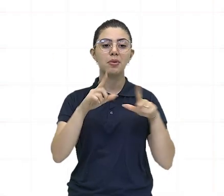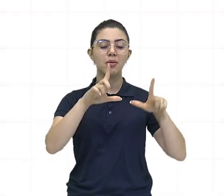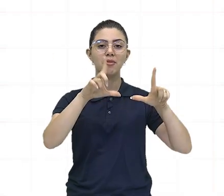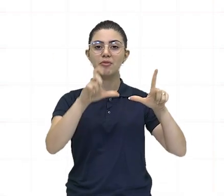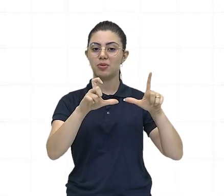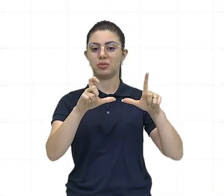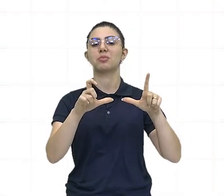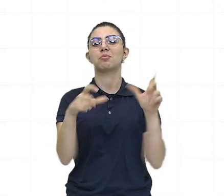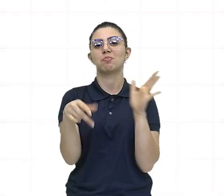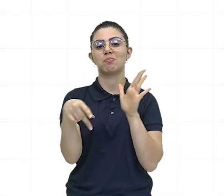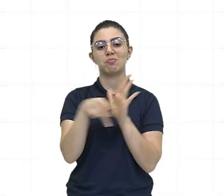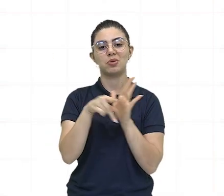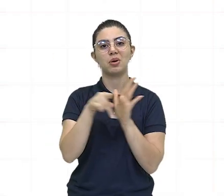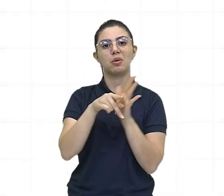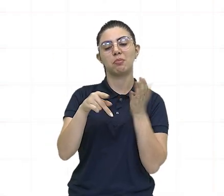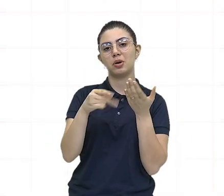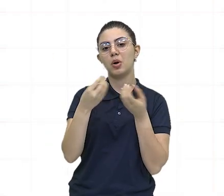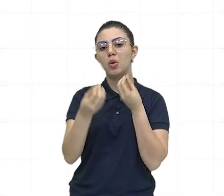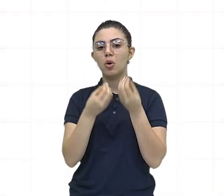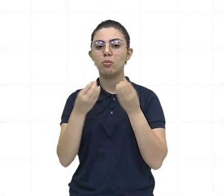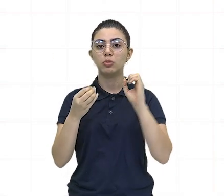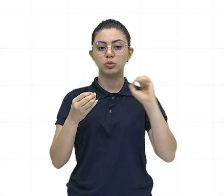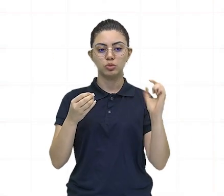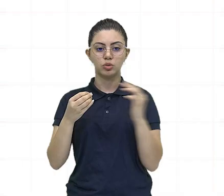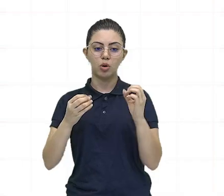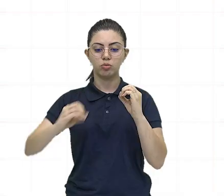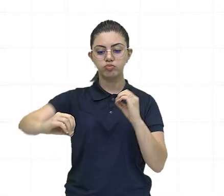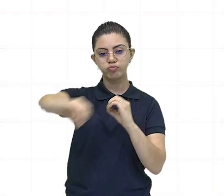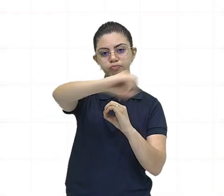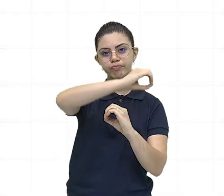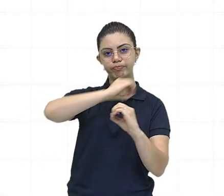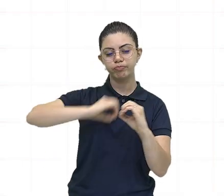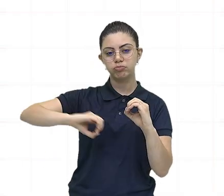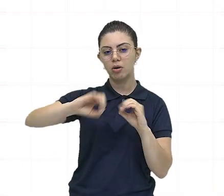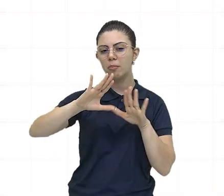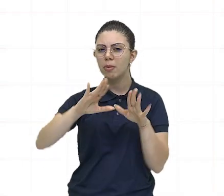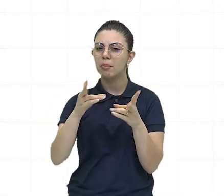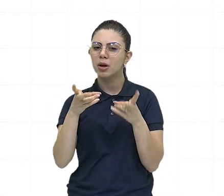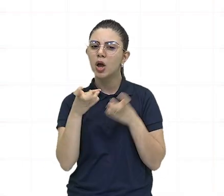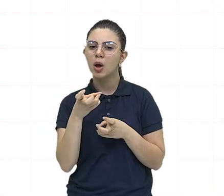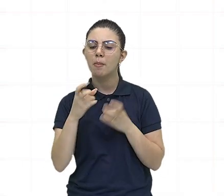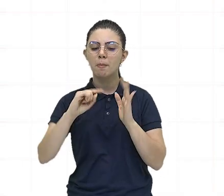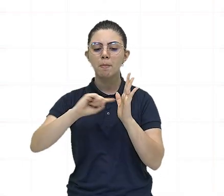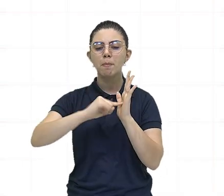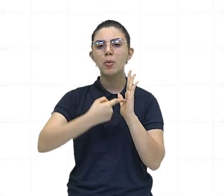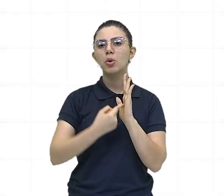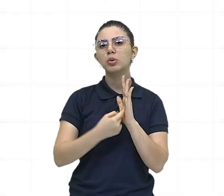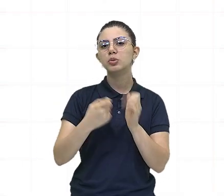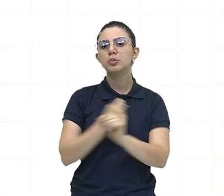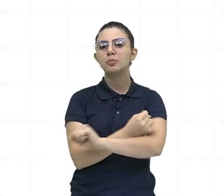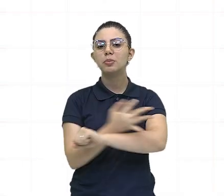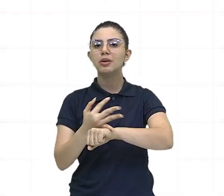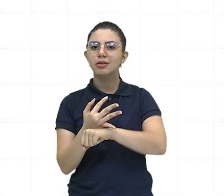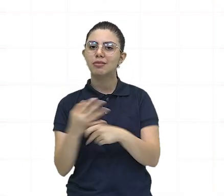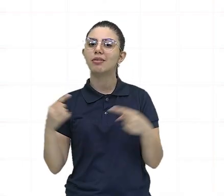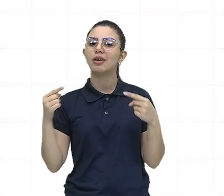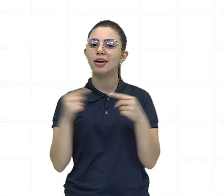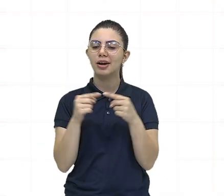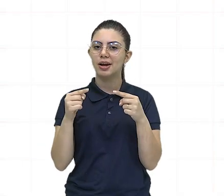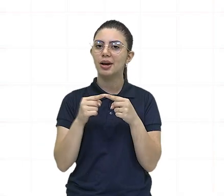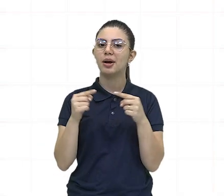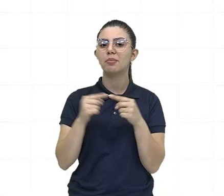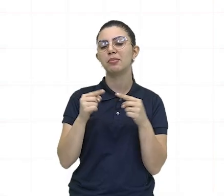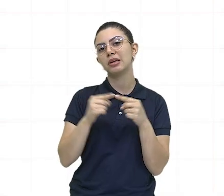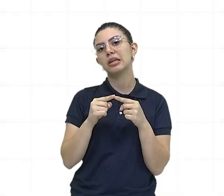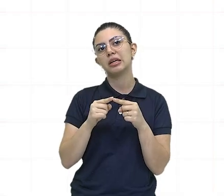do nosso sistema solar. Cada pontinho branco que vocês estão enxergando corresponde a um desses corpos celestes, a um